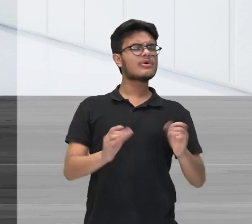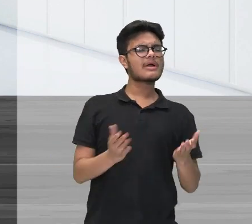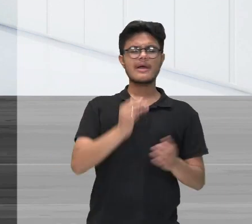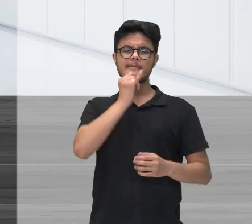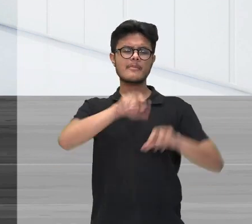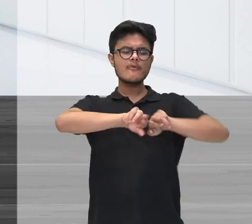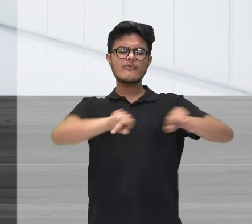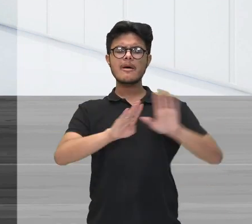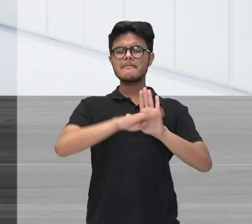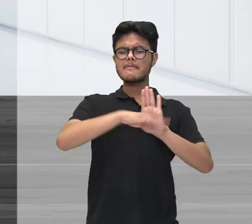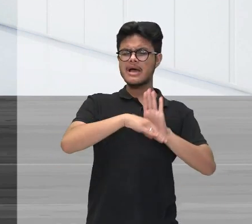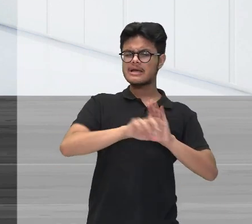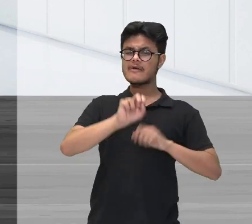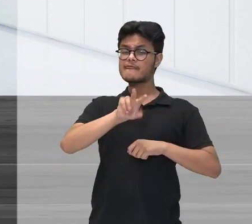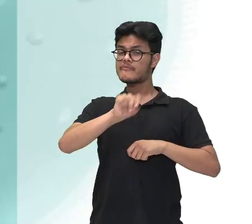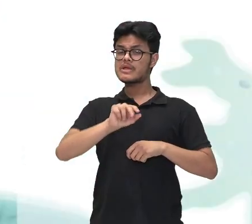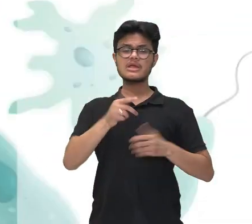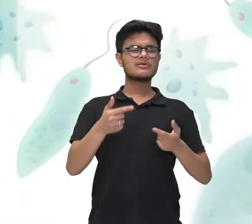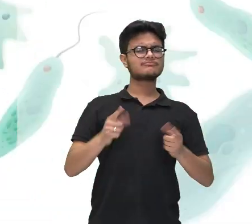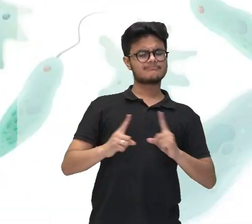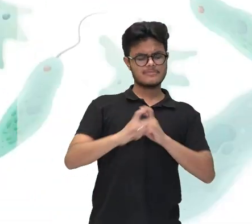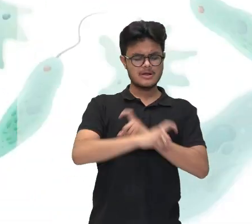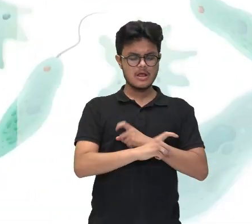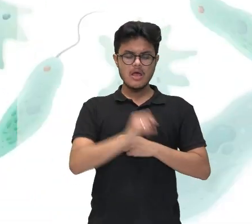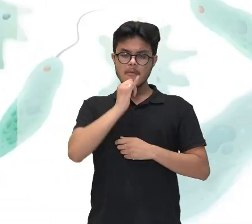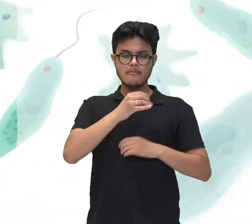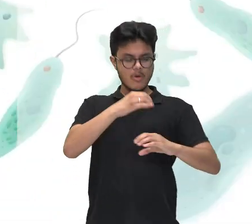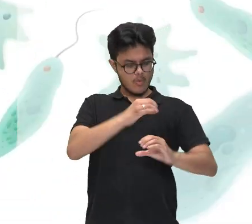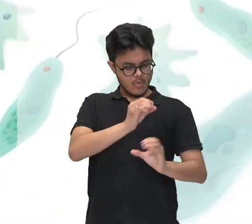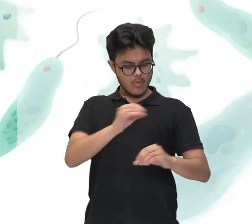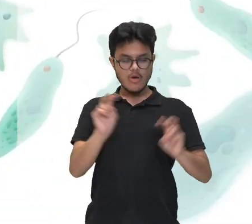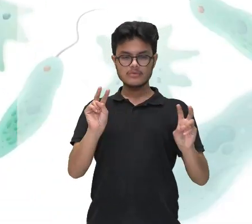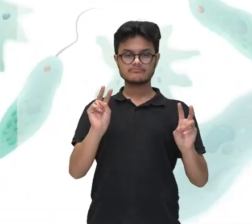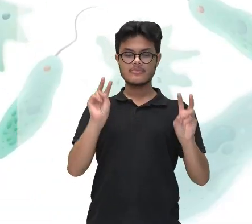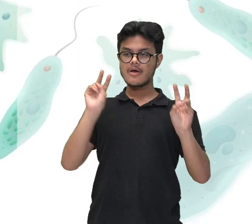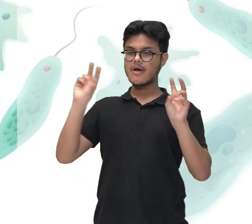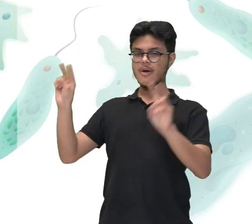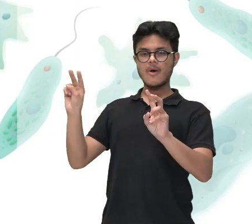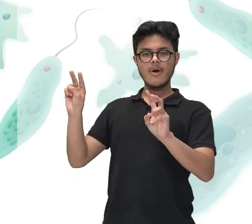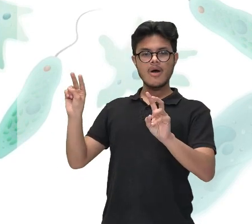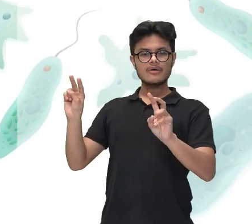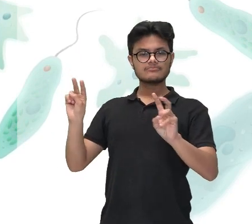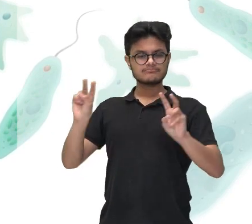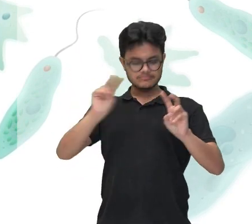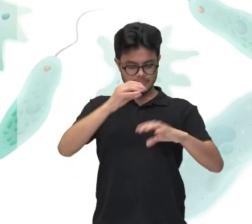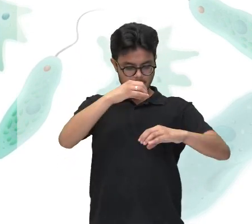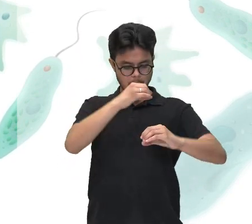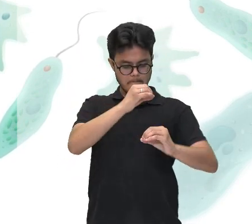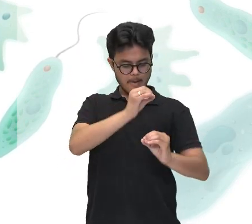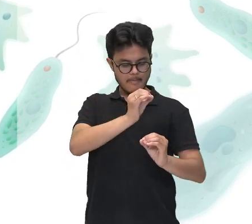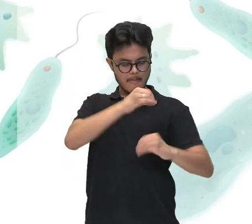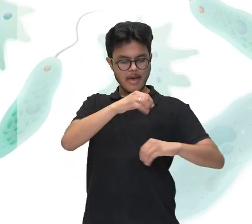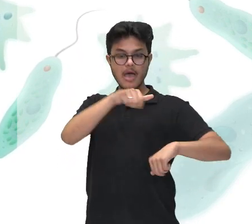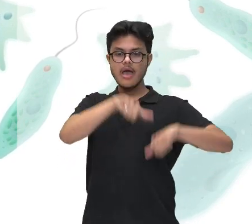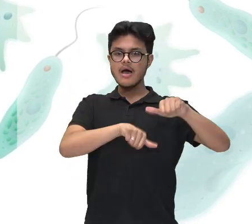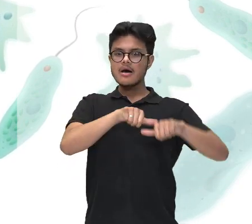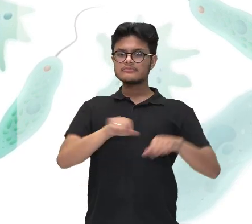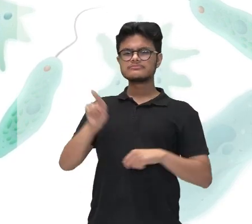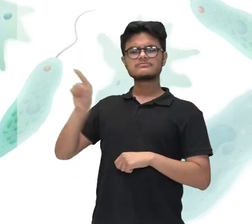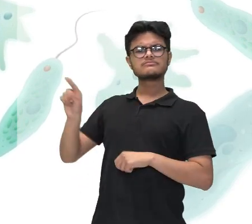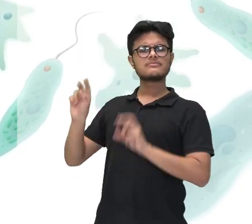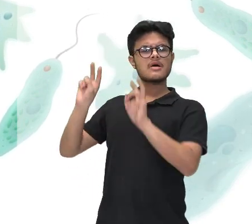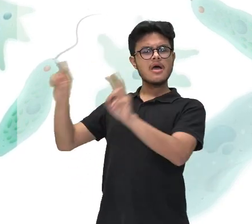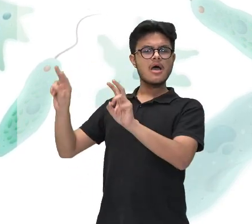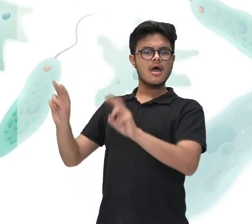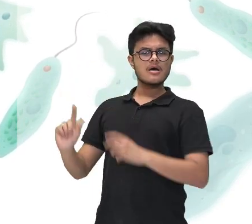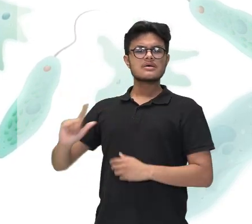lá dentro. Vejam aí. Eu estou aqui olhando, olha só, estou olhando o microscópio, e que vejam